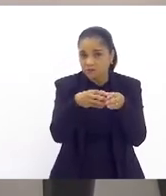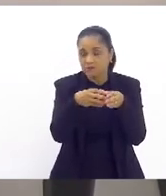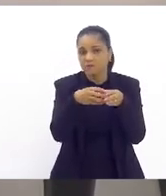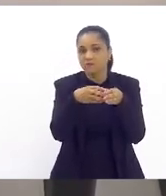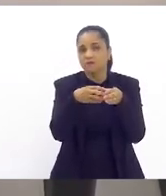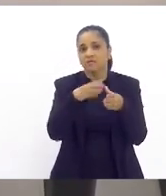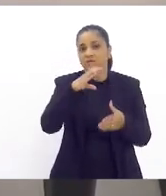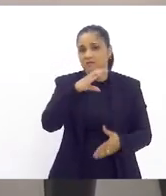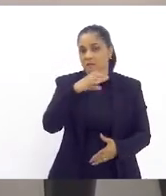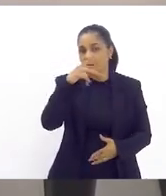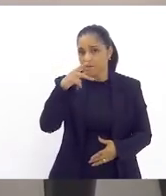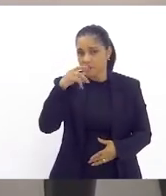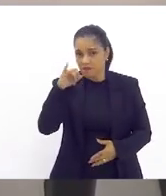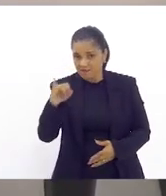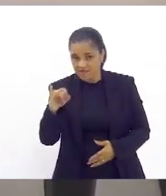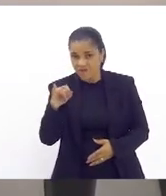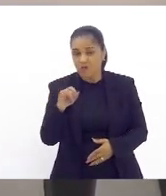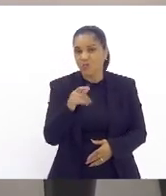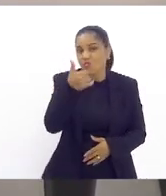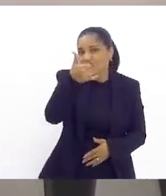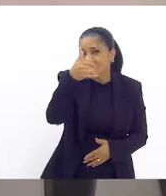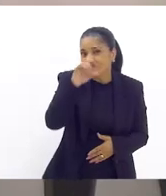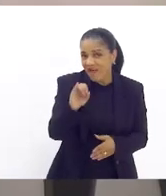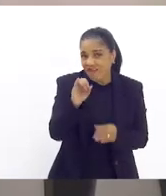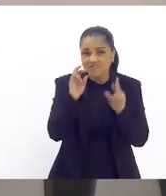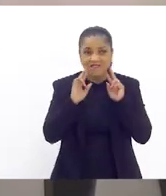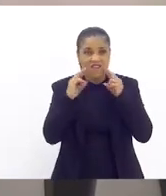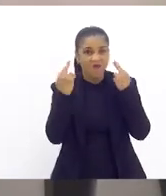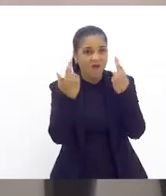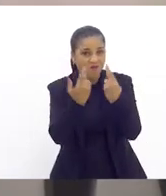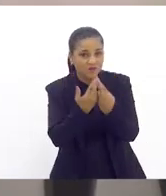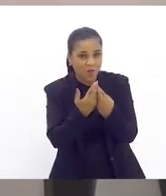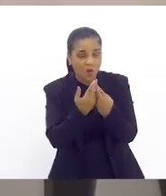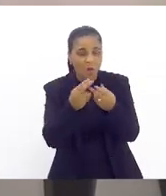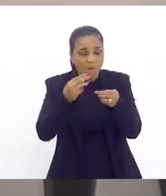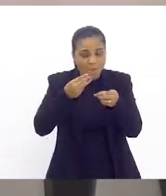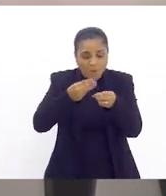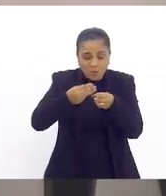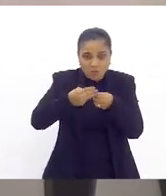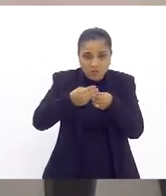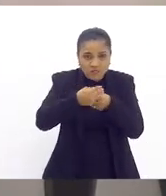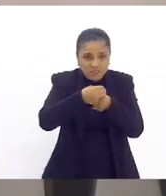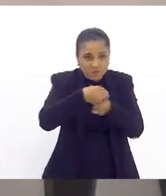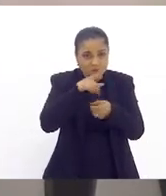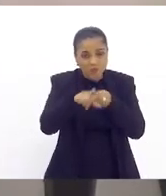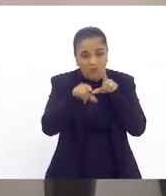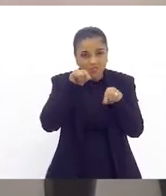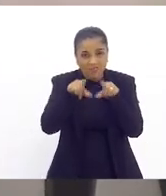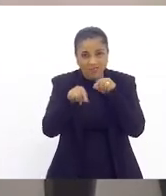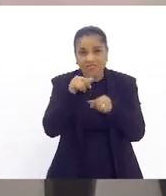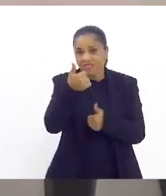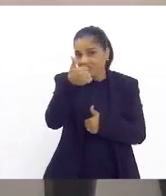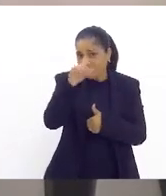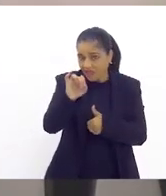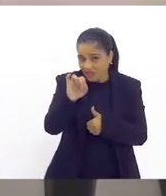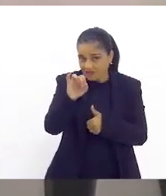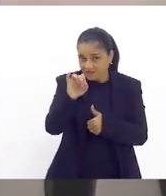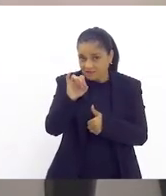10 reuniões por todo o estado São foram 10 municípios escolhidos né solicitação